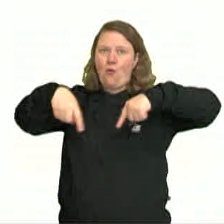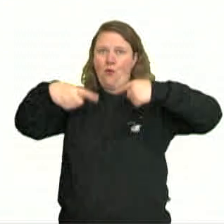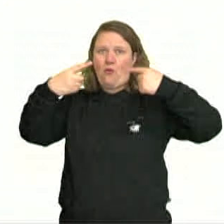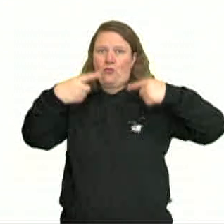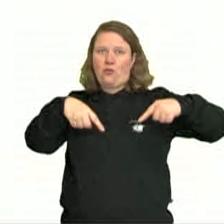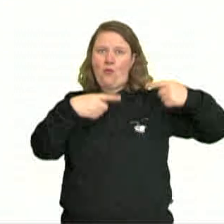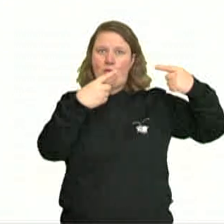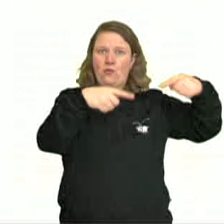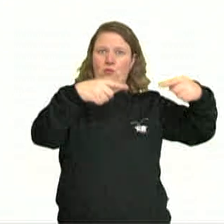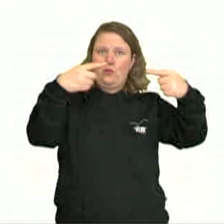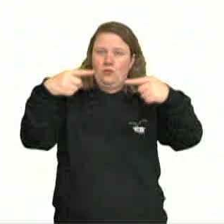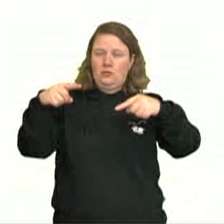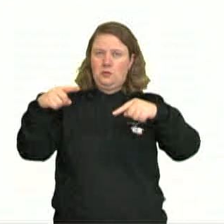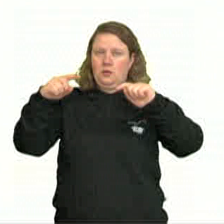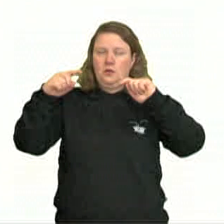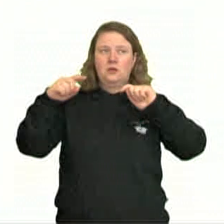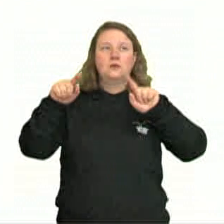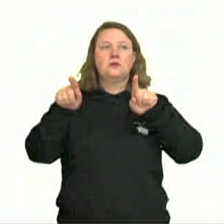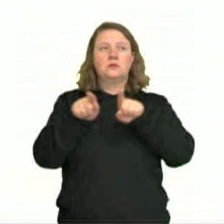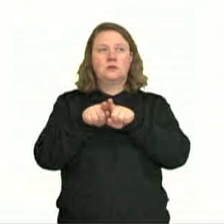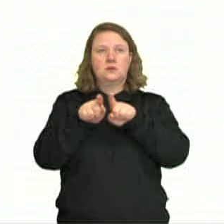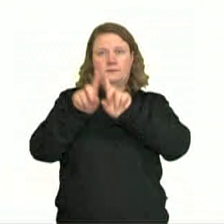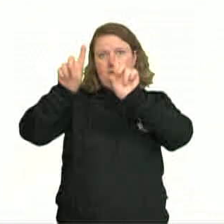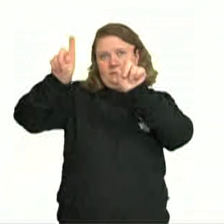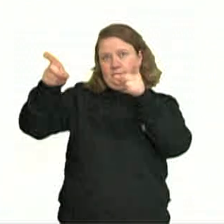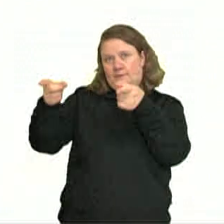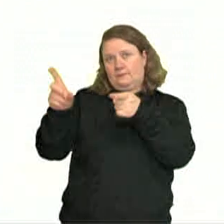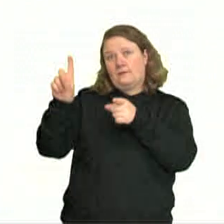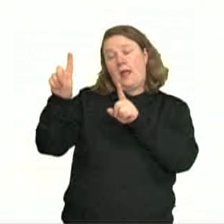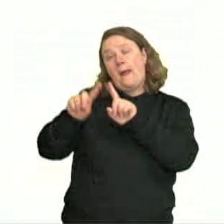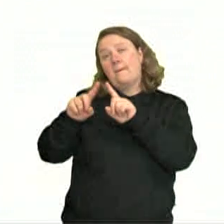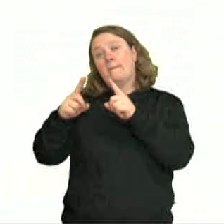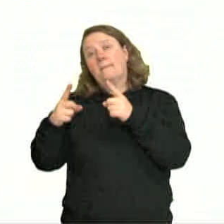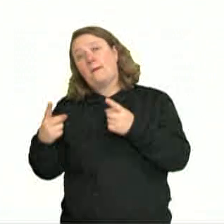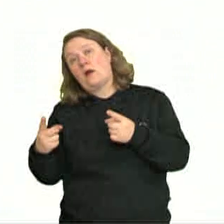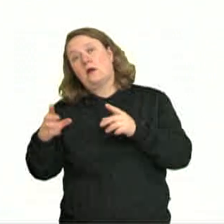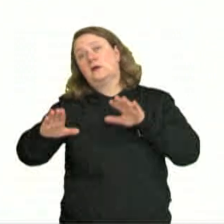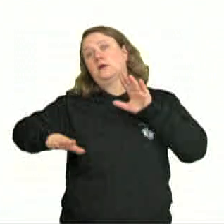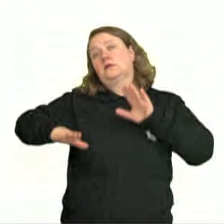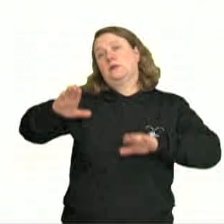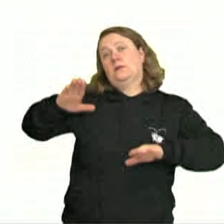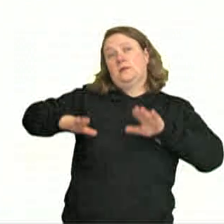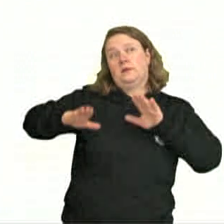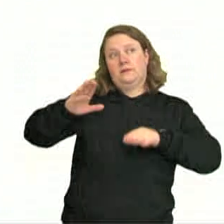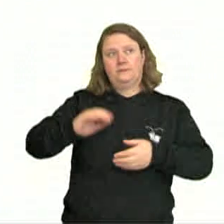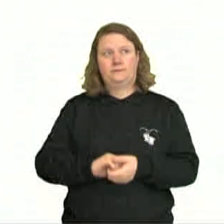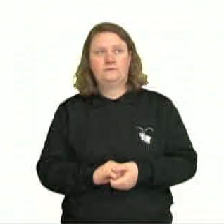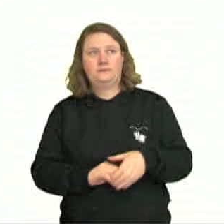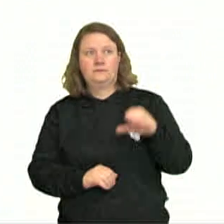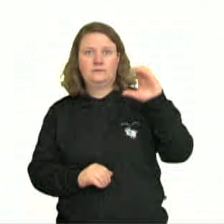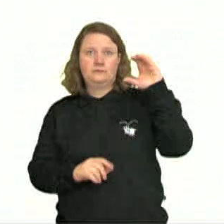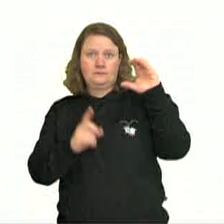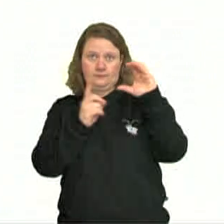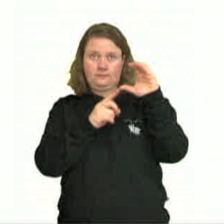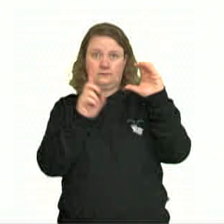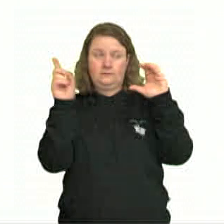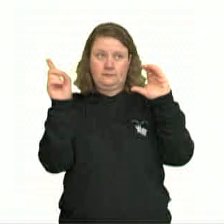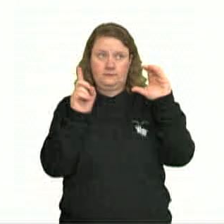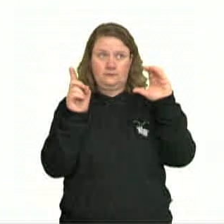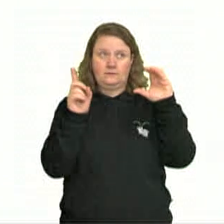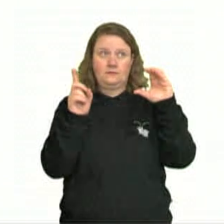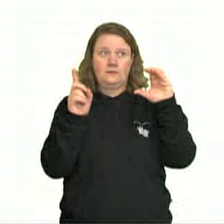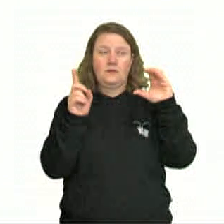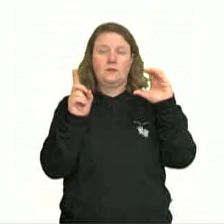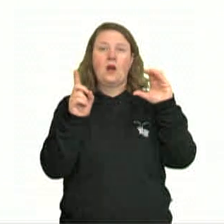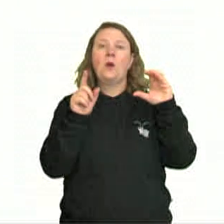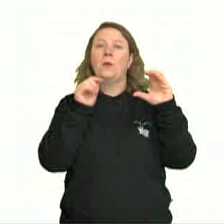As conjunções mais produtivas são mas, porém, entretanto, contudo. As alternativas,